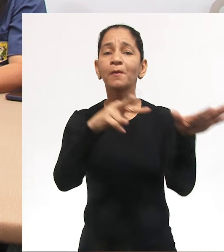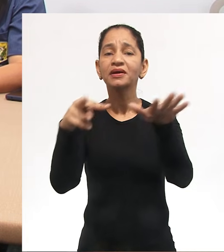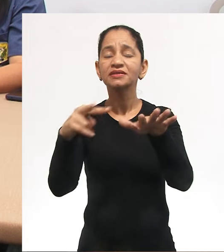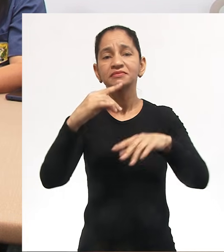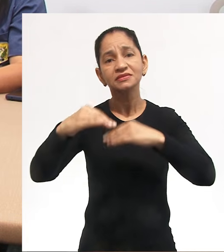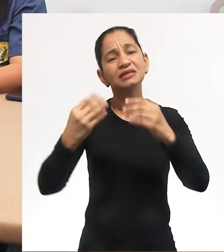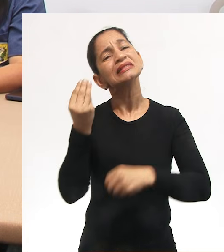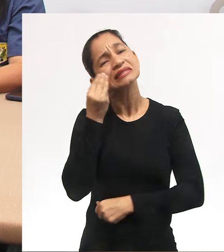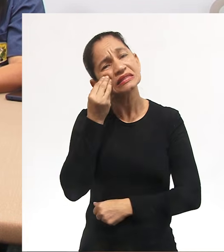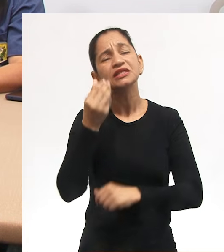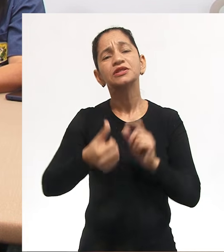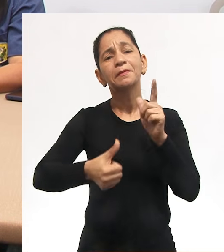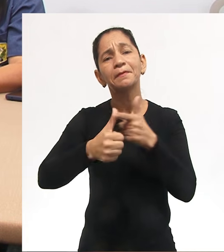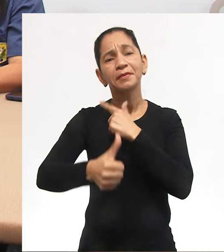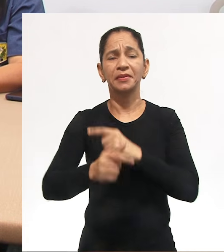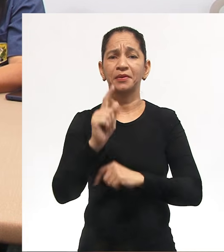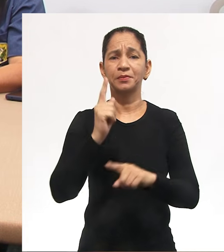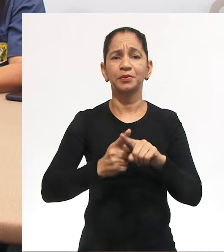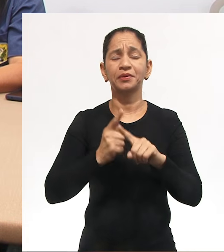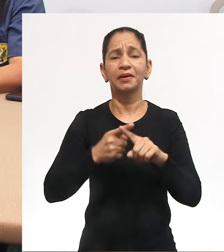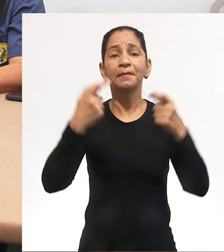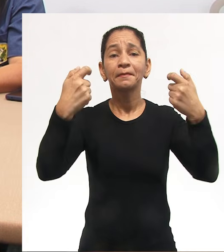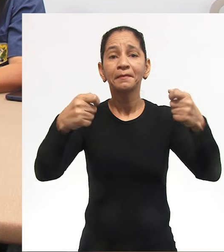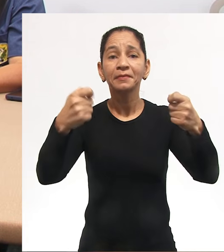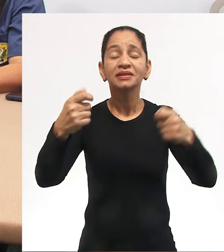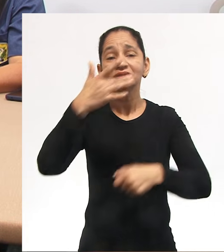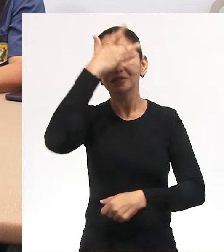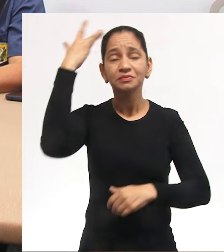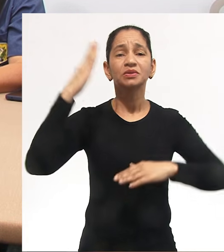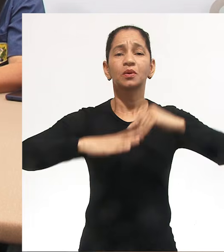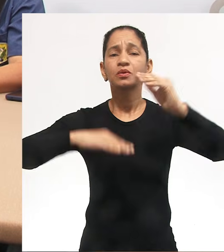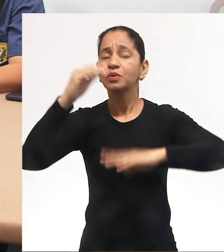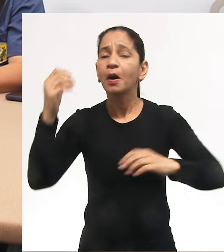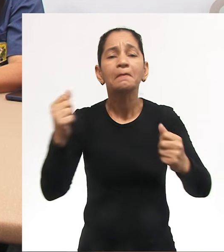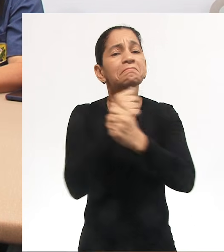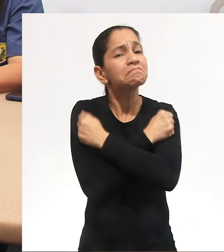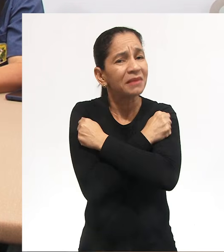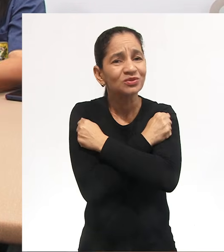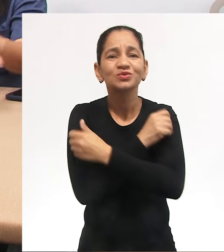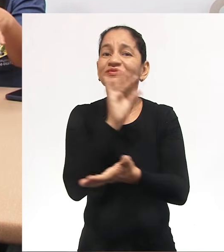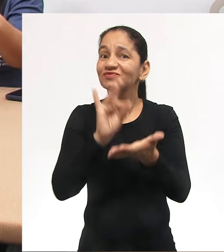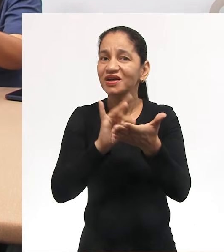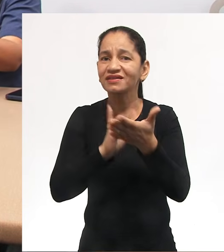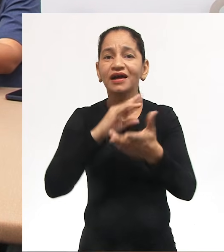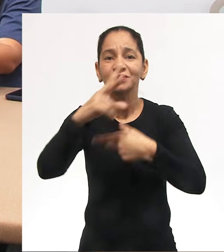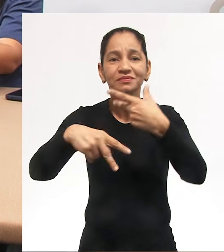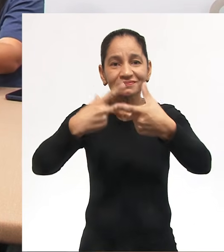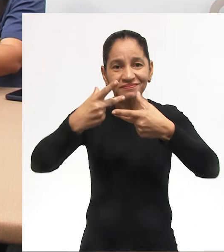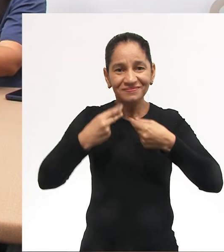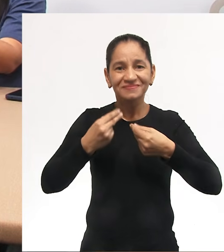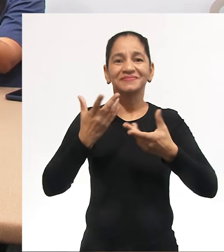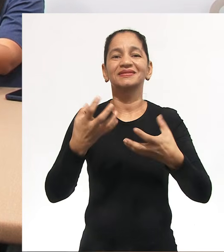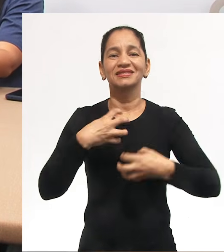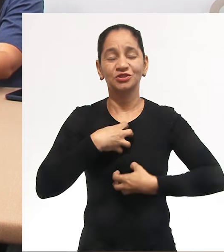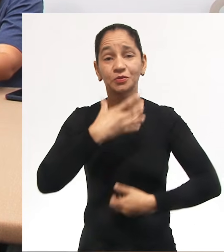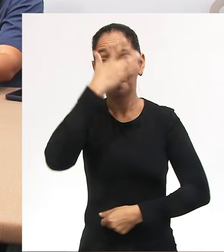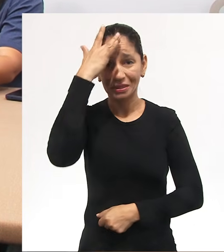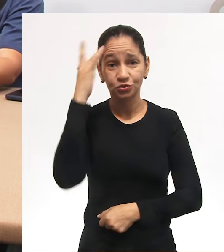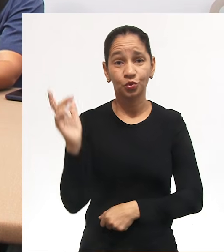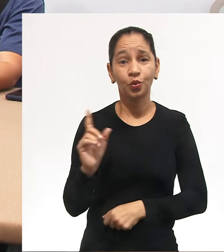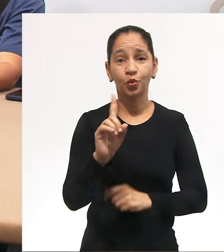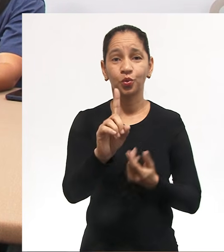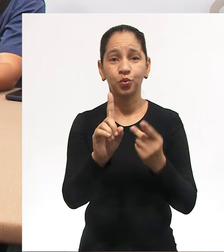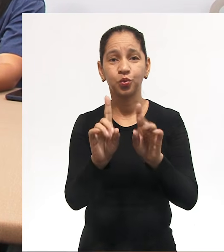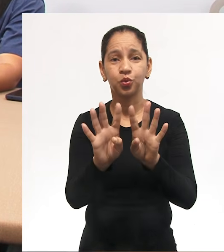ela falou: "Você fica aí uma semana, testa se você quer mesmo, porque a gente precisa muito de". Ela me abraçou, tipo, é um presente que a